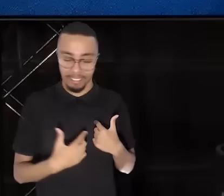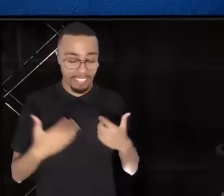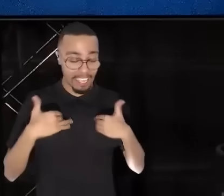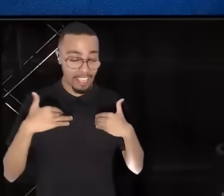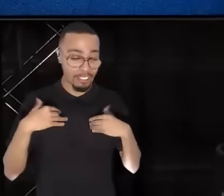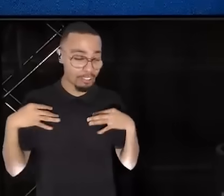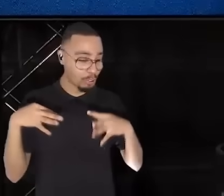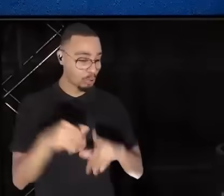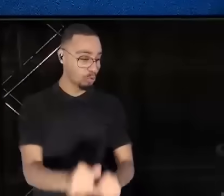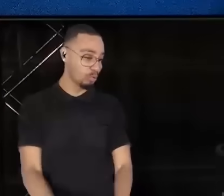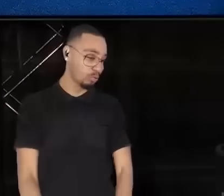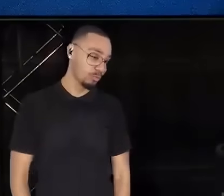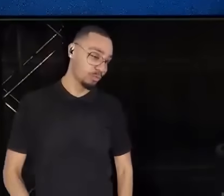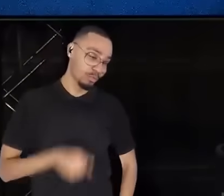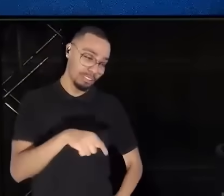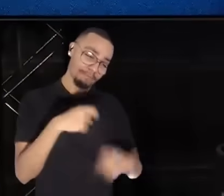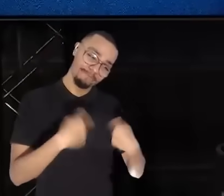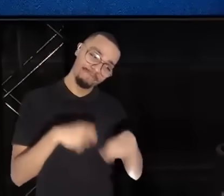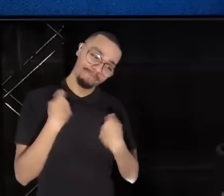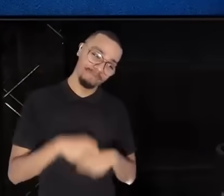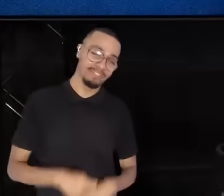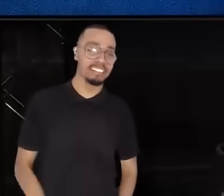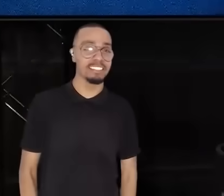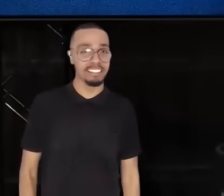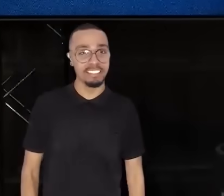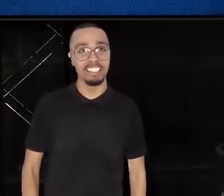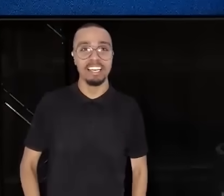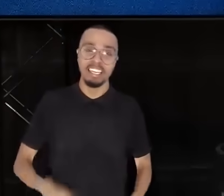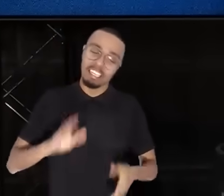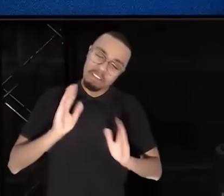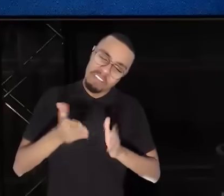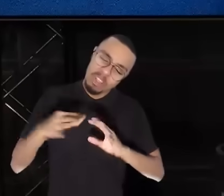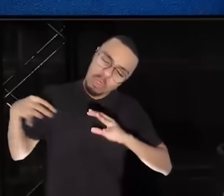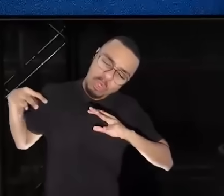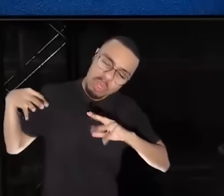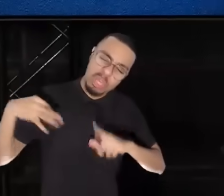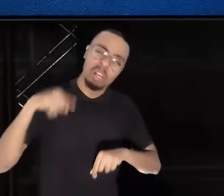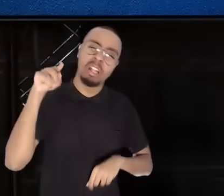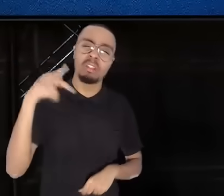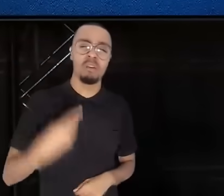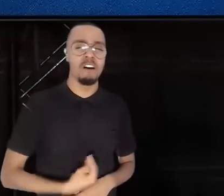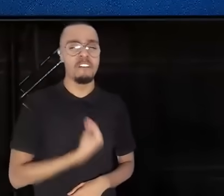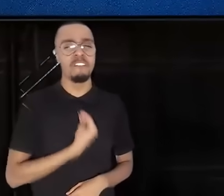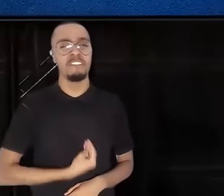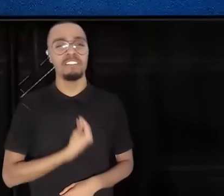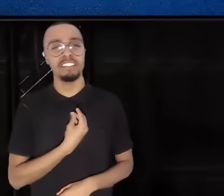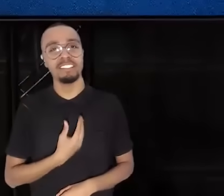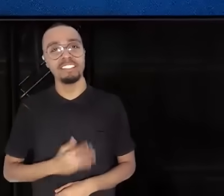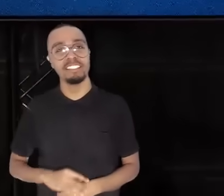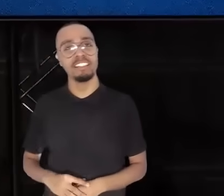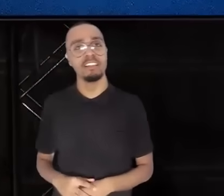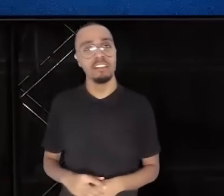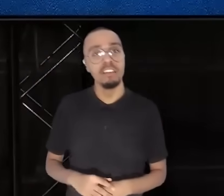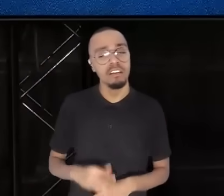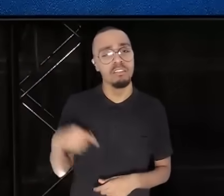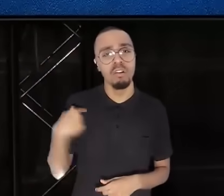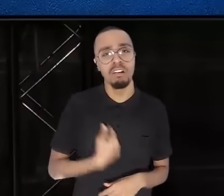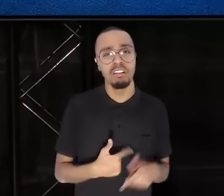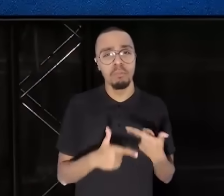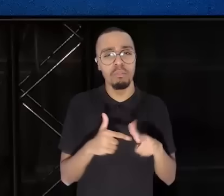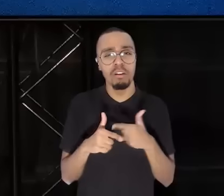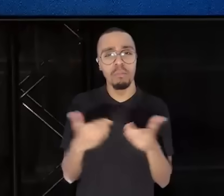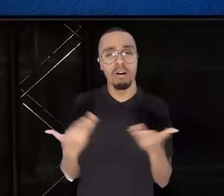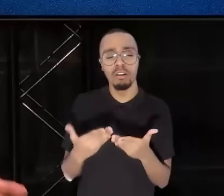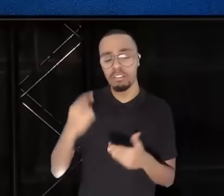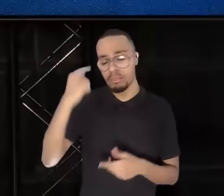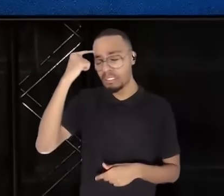sou exatamente tudo o que você precisa em cada etapa da sua vida. E esse é o nosso problema. Nós olhamos